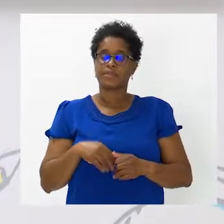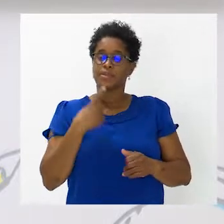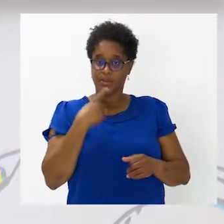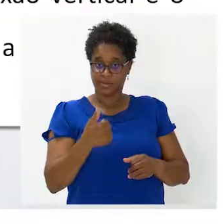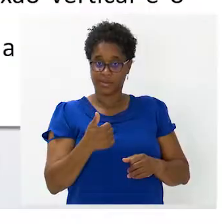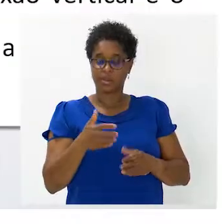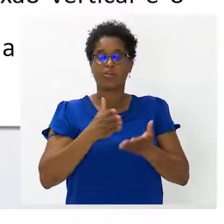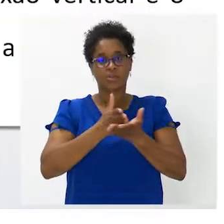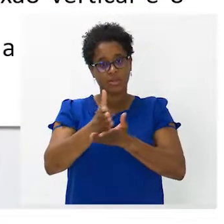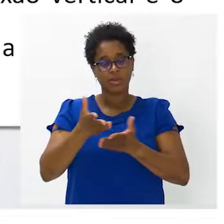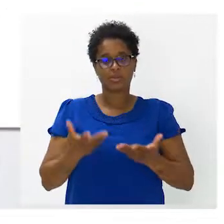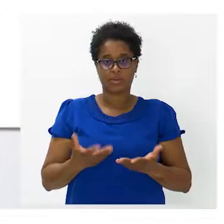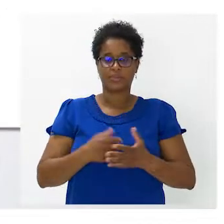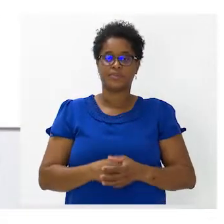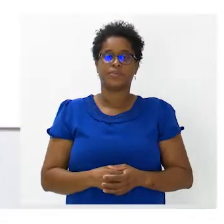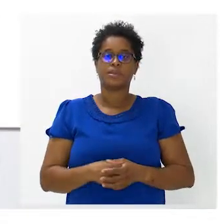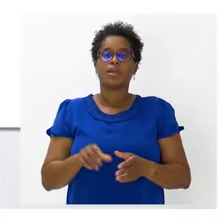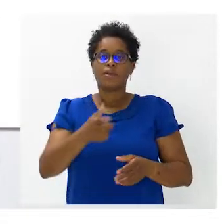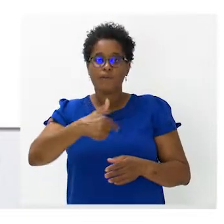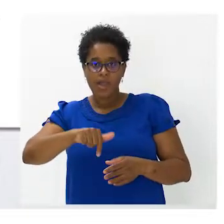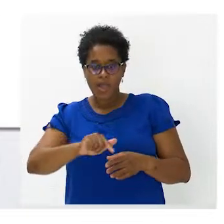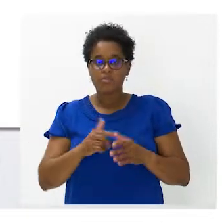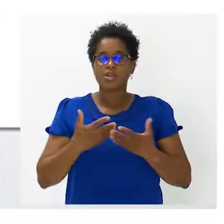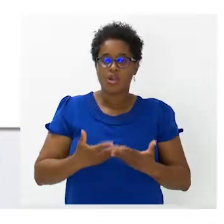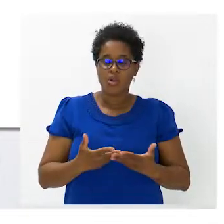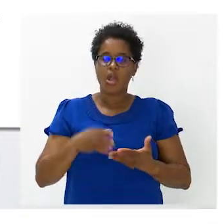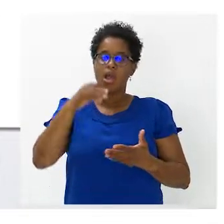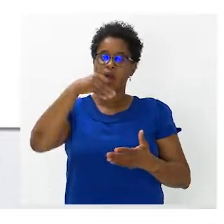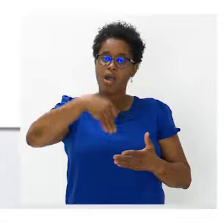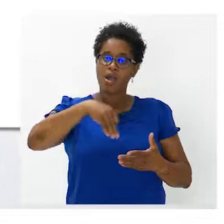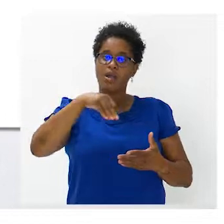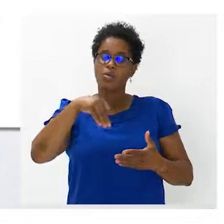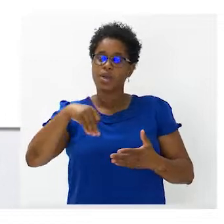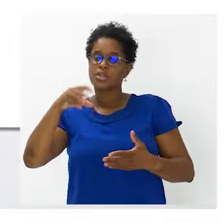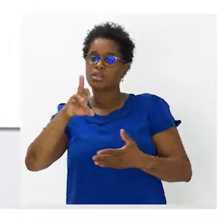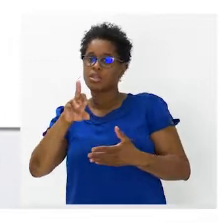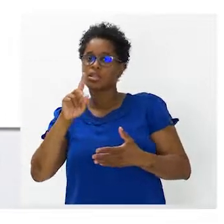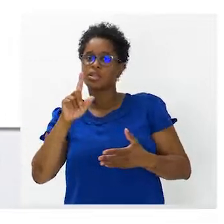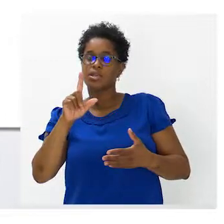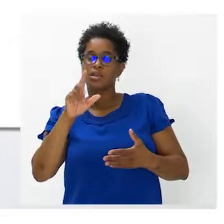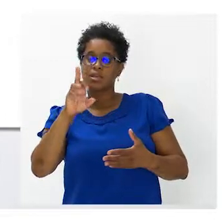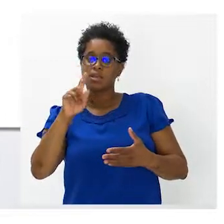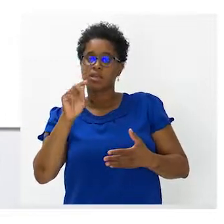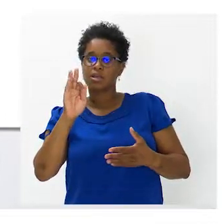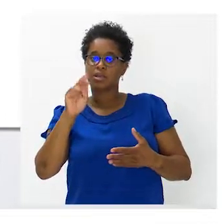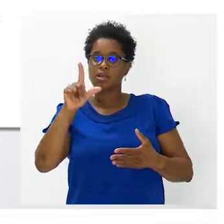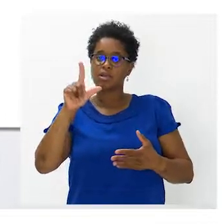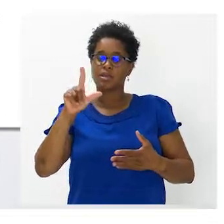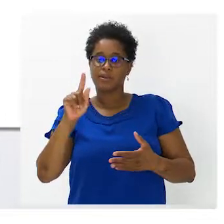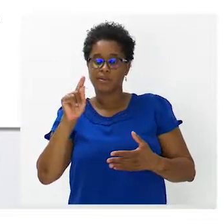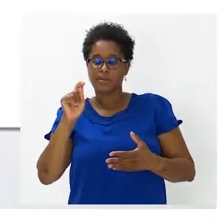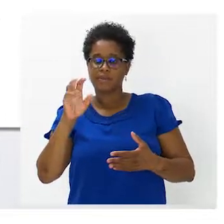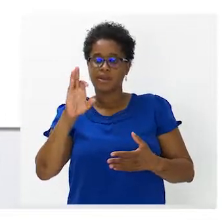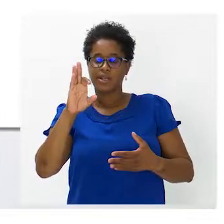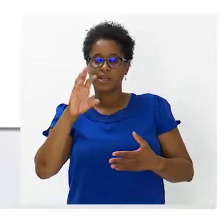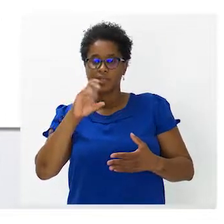Certo? Vamos prosseguir então. Bom, vamos agora a propriedades de reflexão. Diz assim, a reflexão de uma